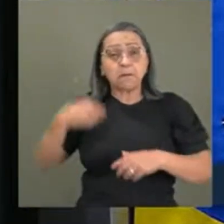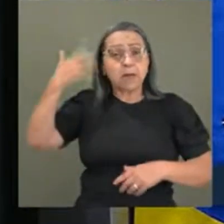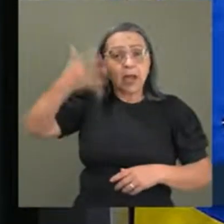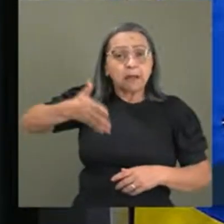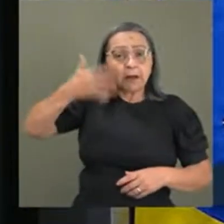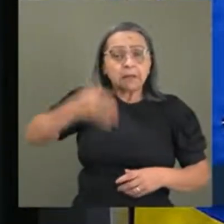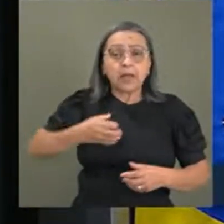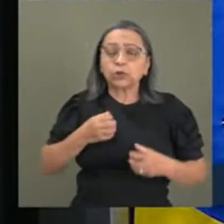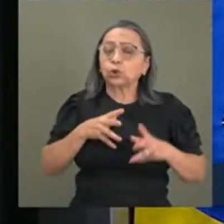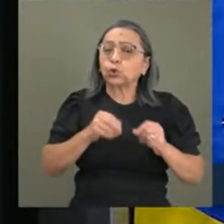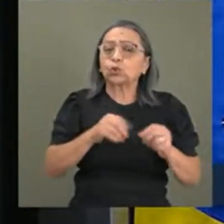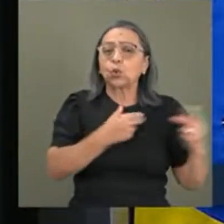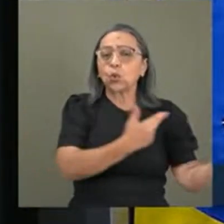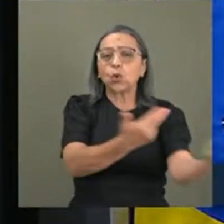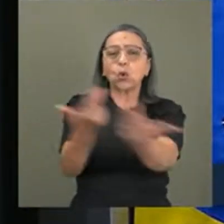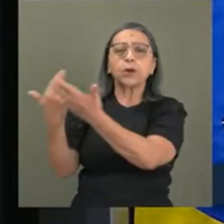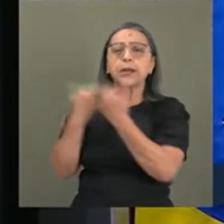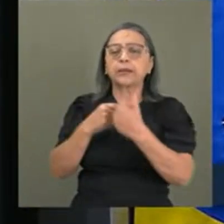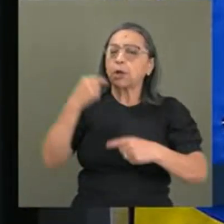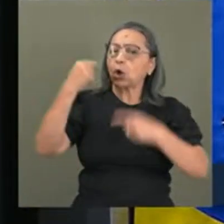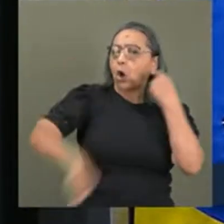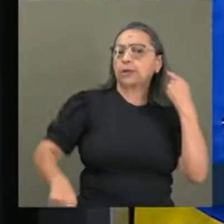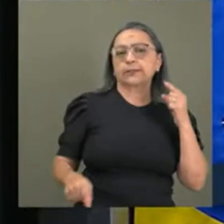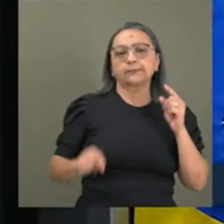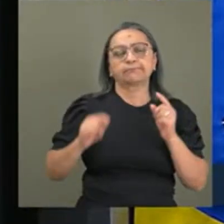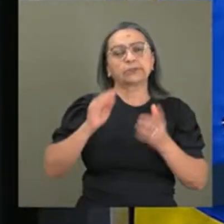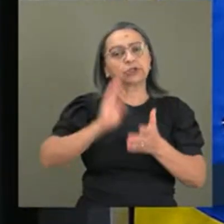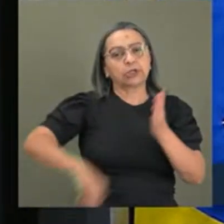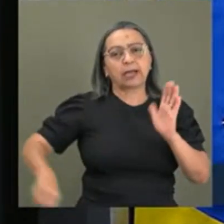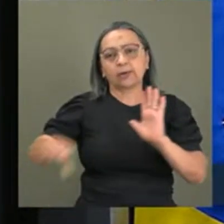contra a descriminalização desse porte.